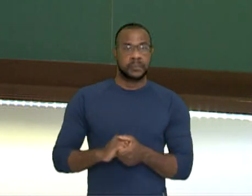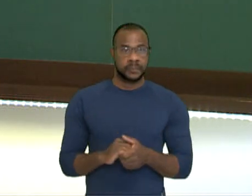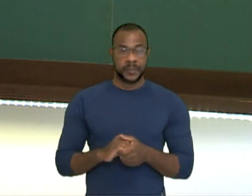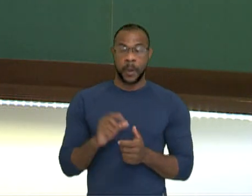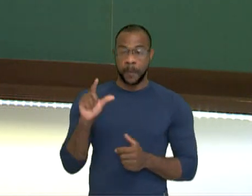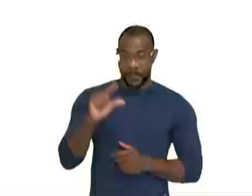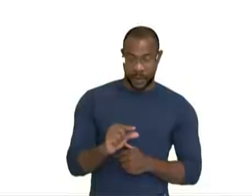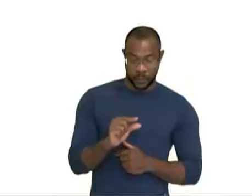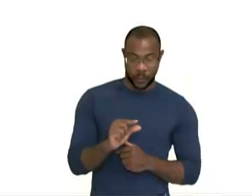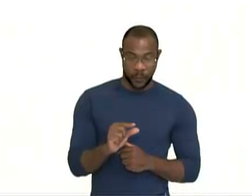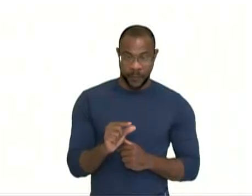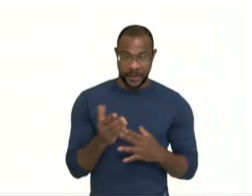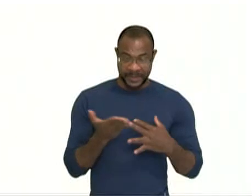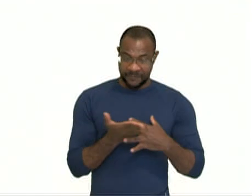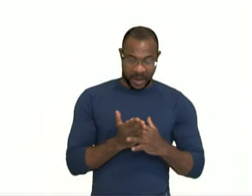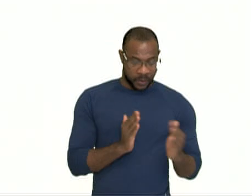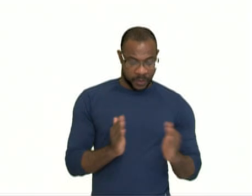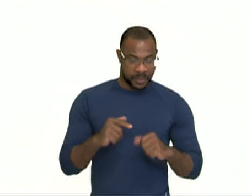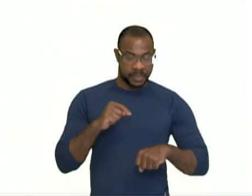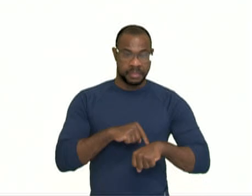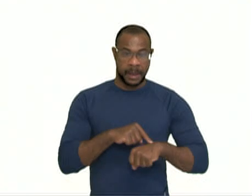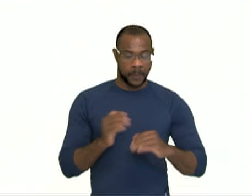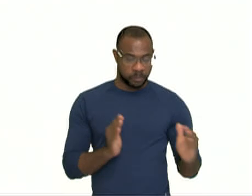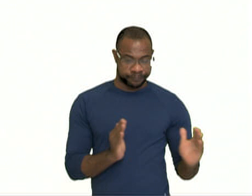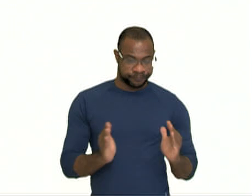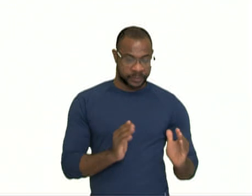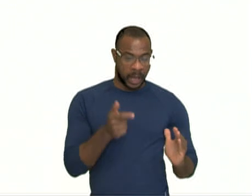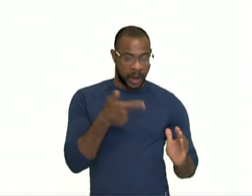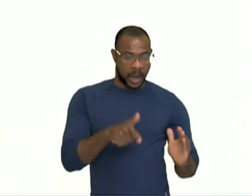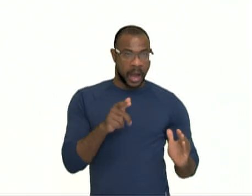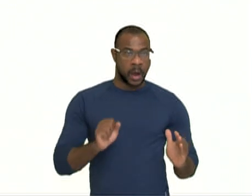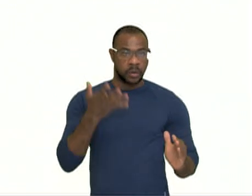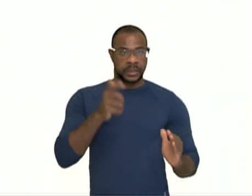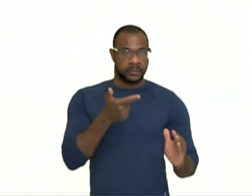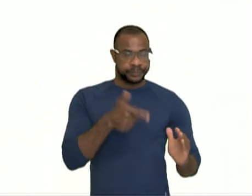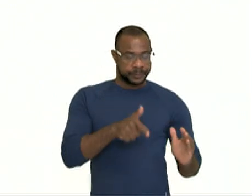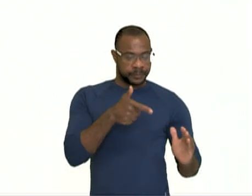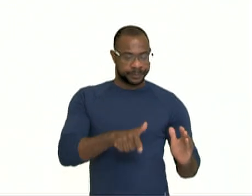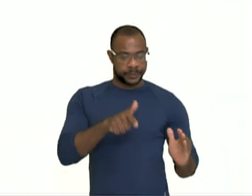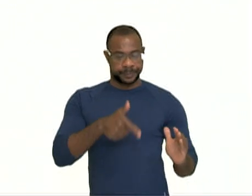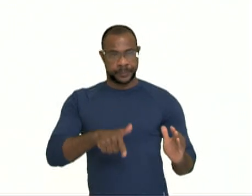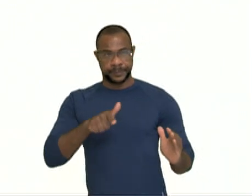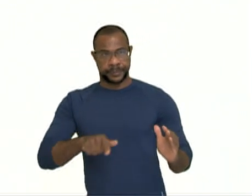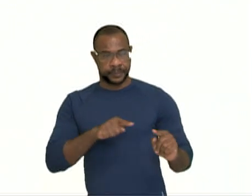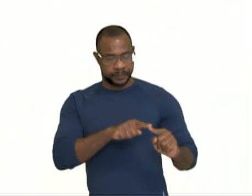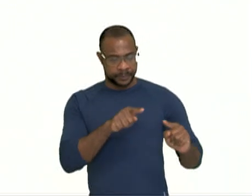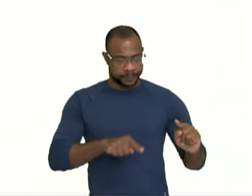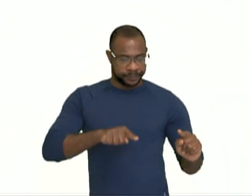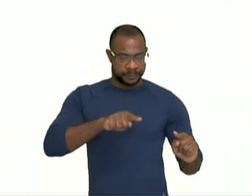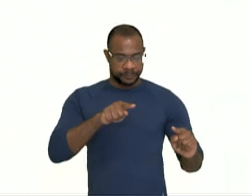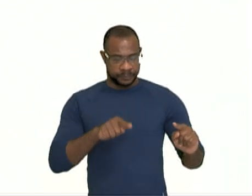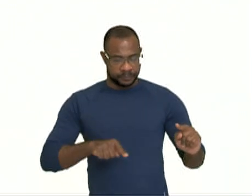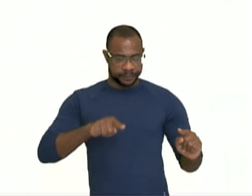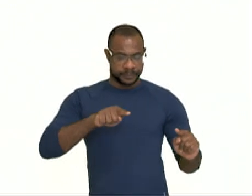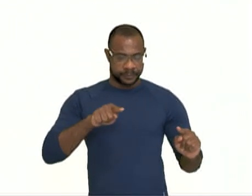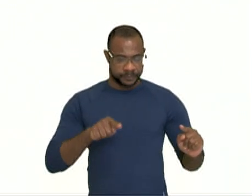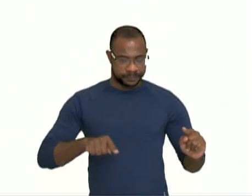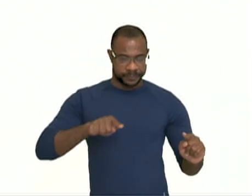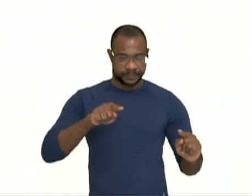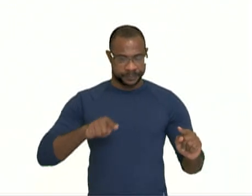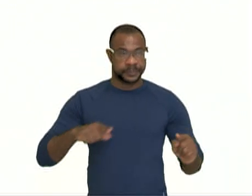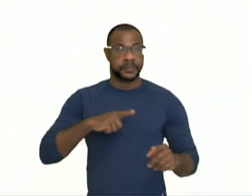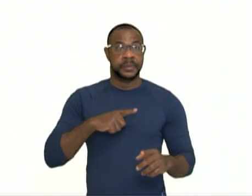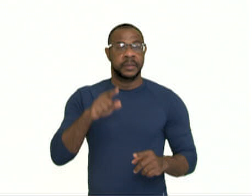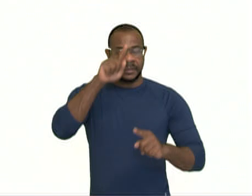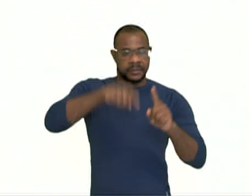de tempo em que acontece a repetição de determinado fenômeno. Então, aqui eu tenho o gráfico e aqui